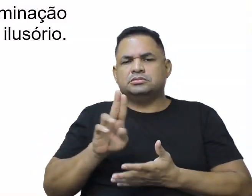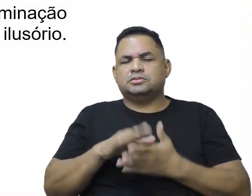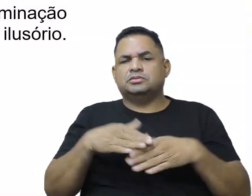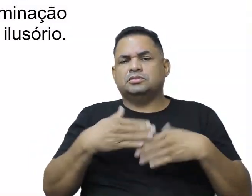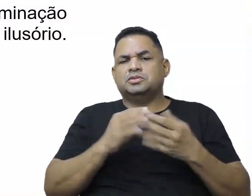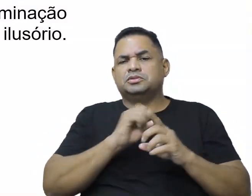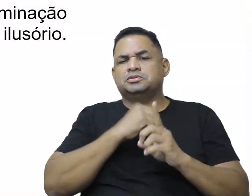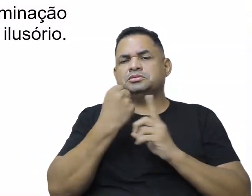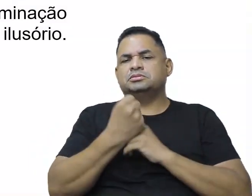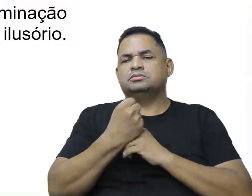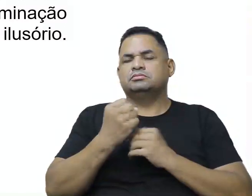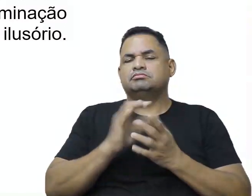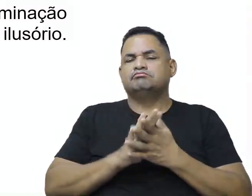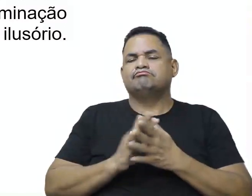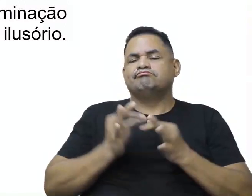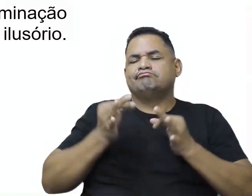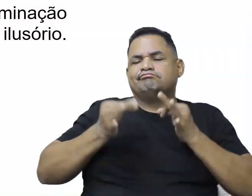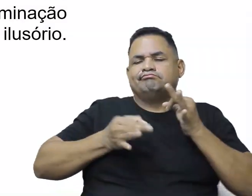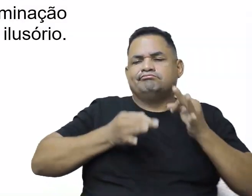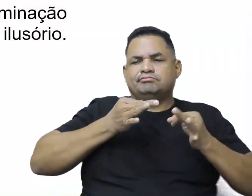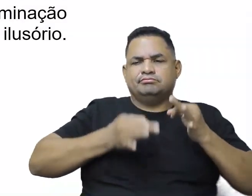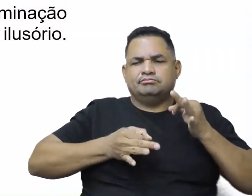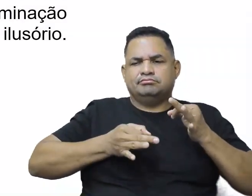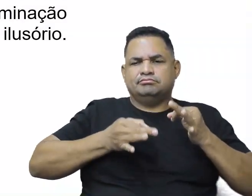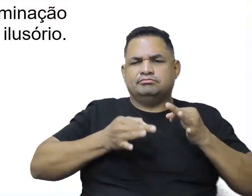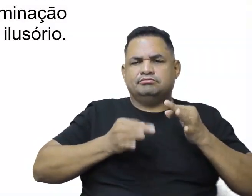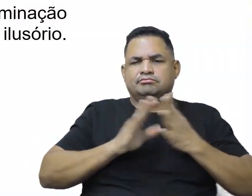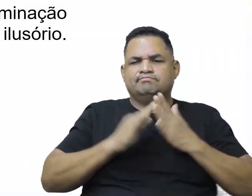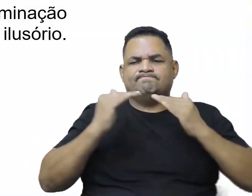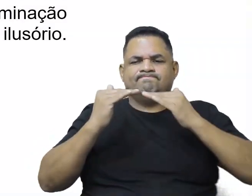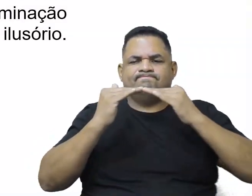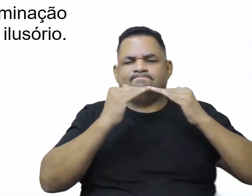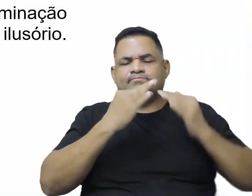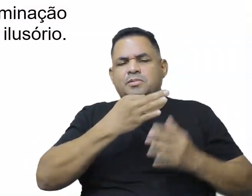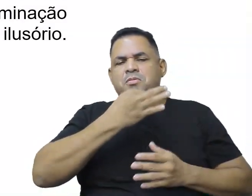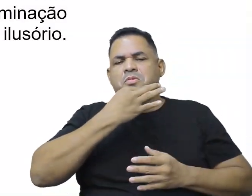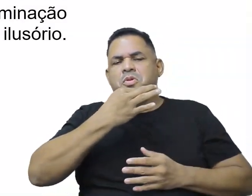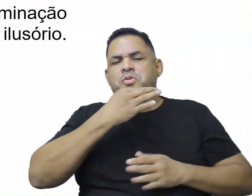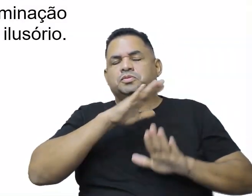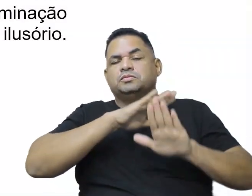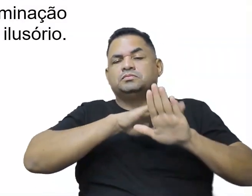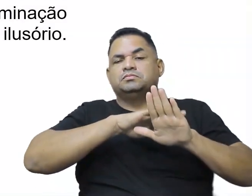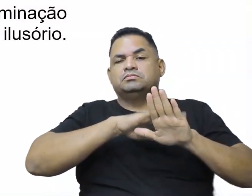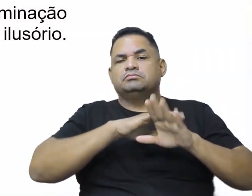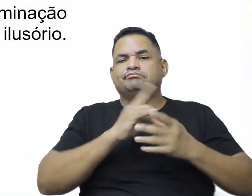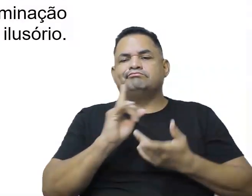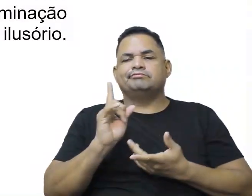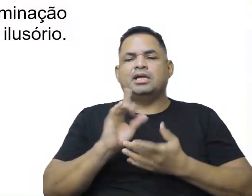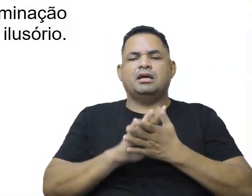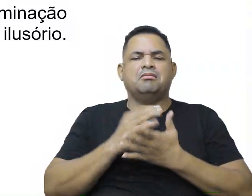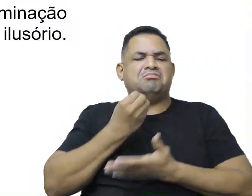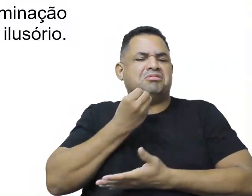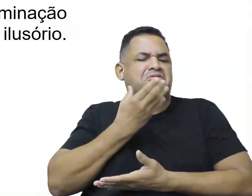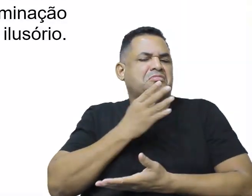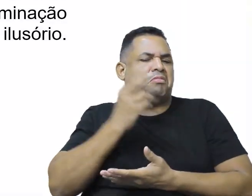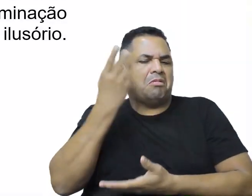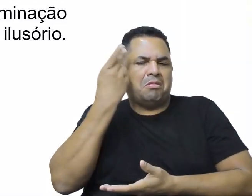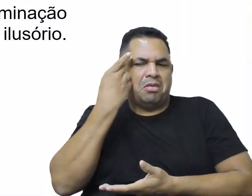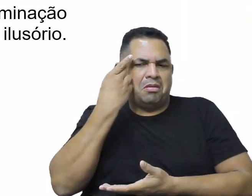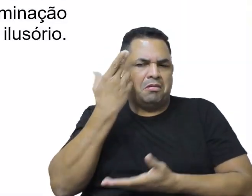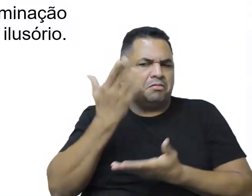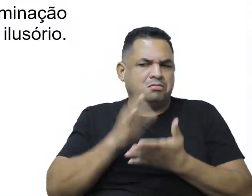uma sociedade harmônica de uma sociedade justa é aquele discurso ideológico né não tá tudo bem é